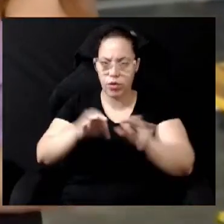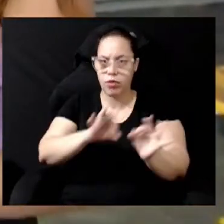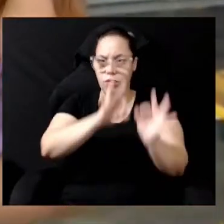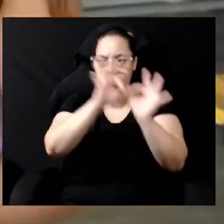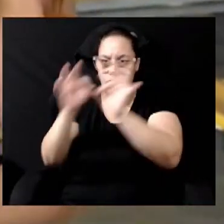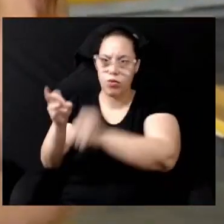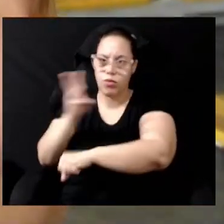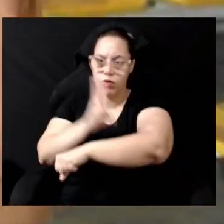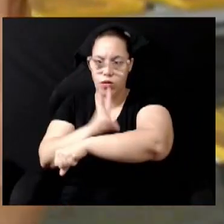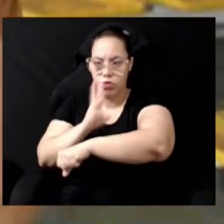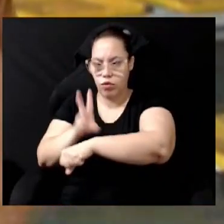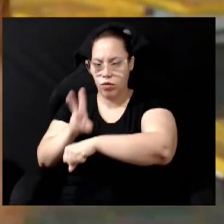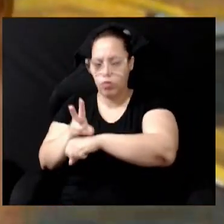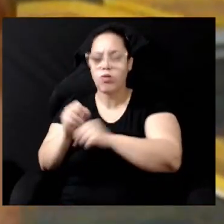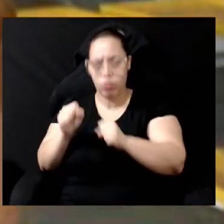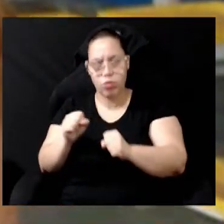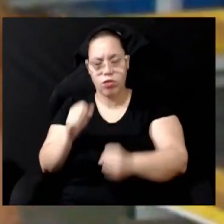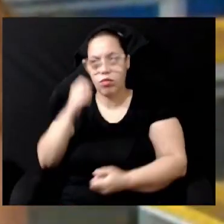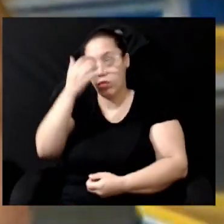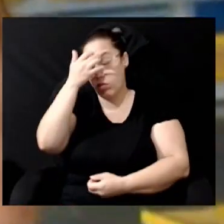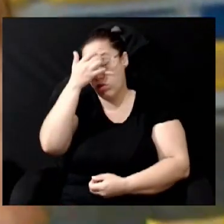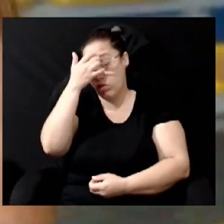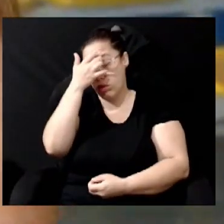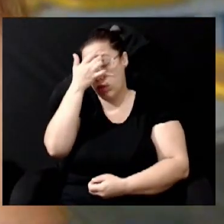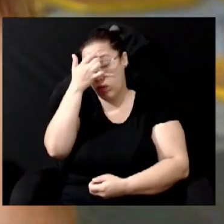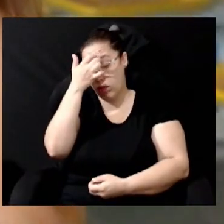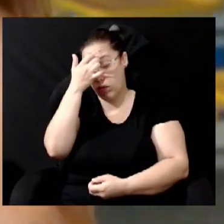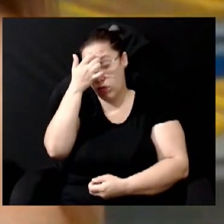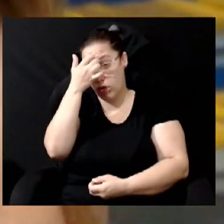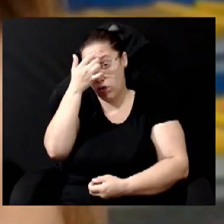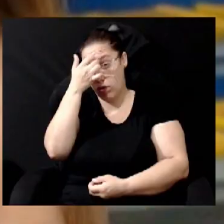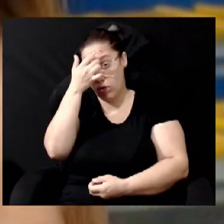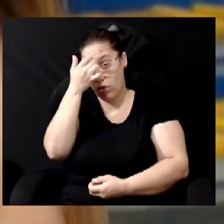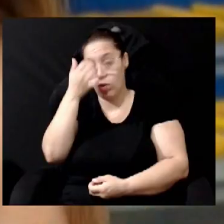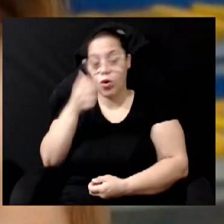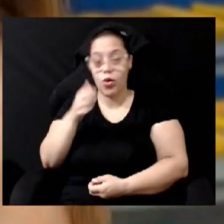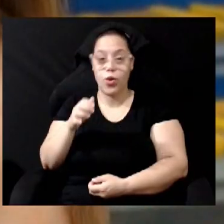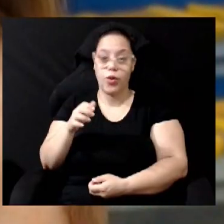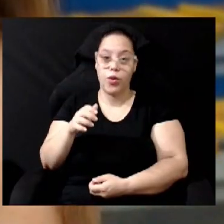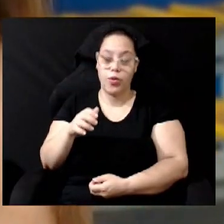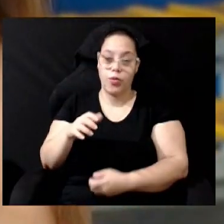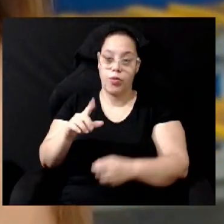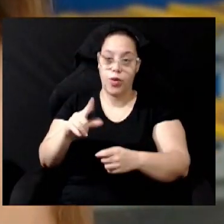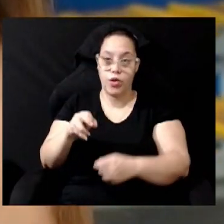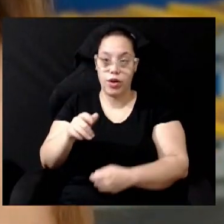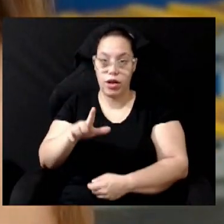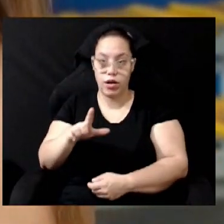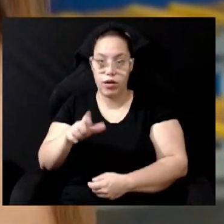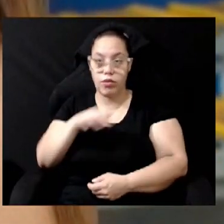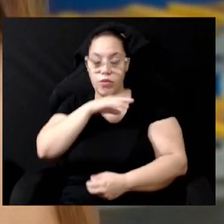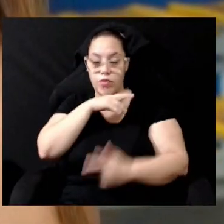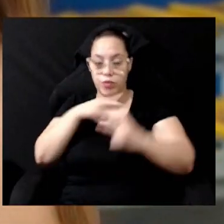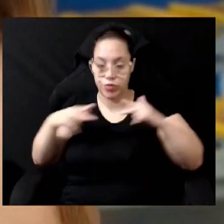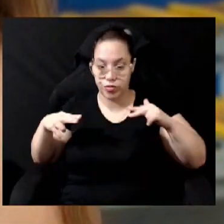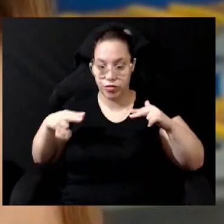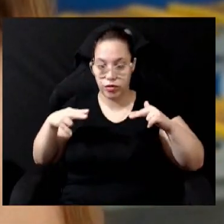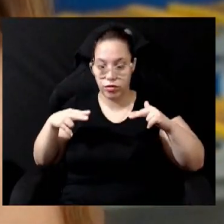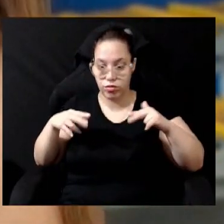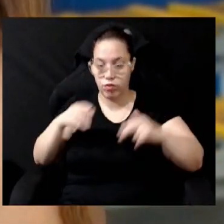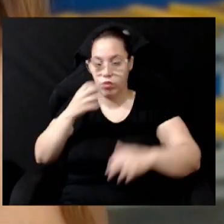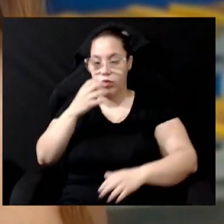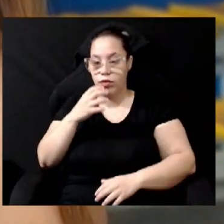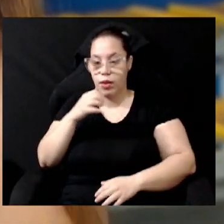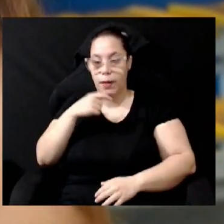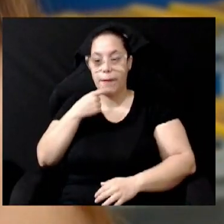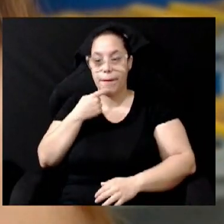site? Isso. Tem no Portal Animal Campinas, todo mês a gente divulga tanto o agendamento quanto os